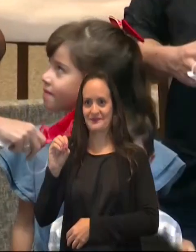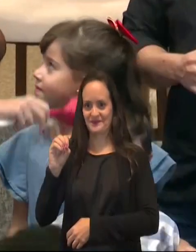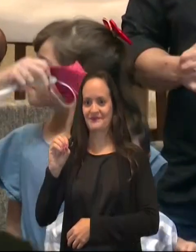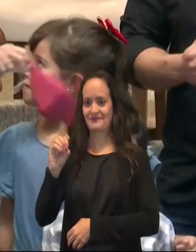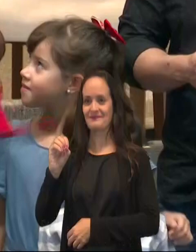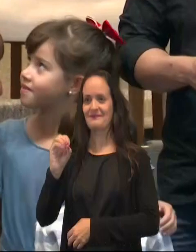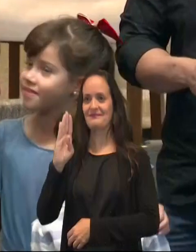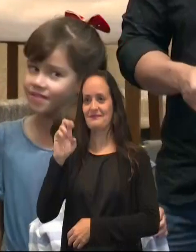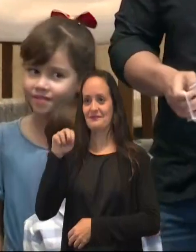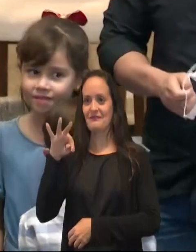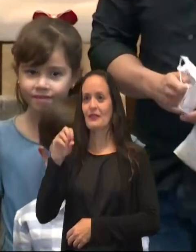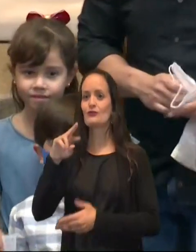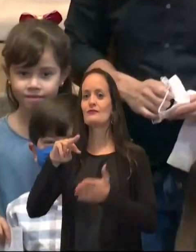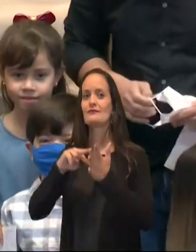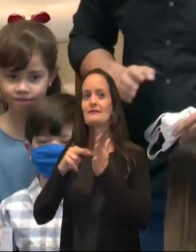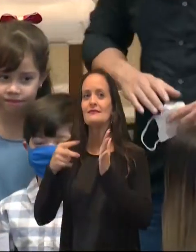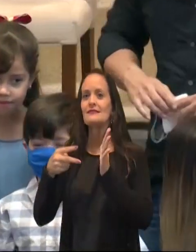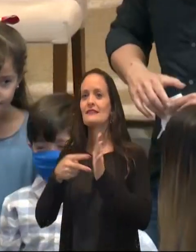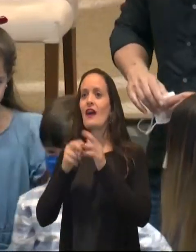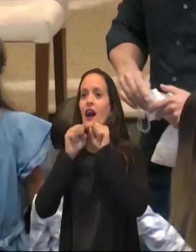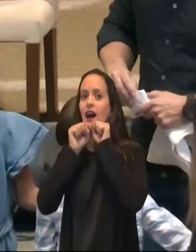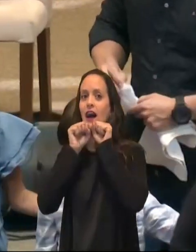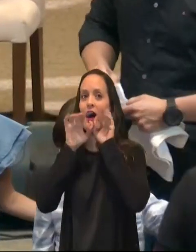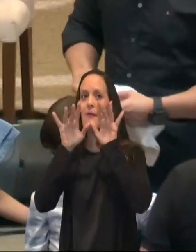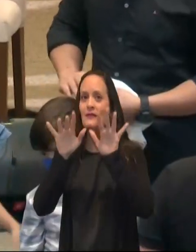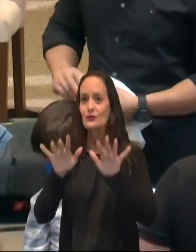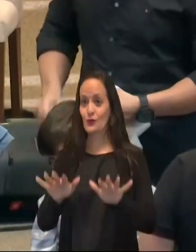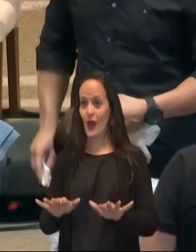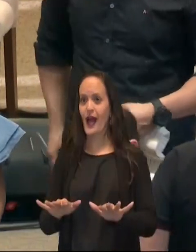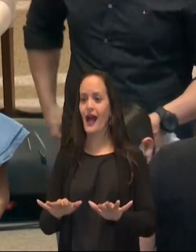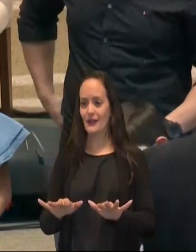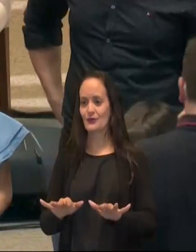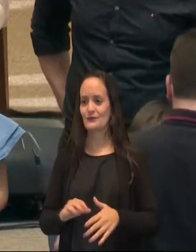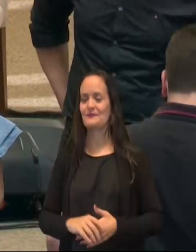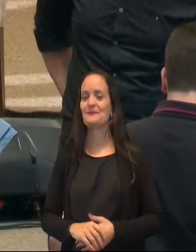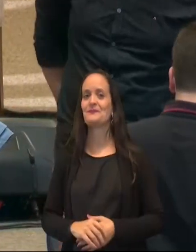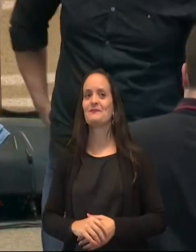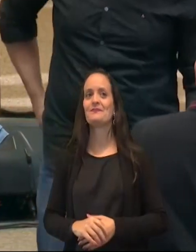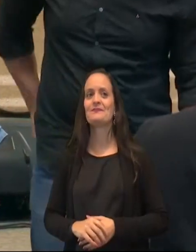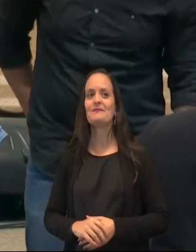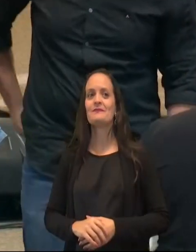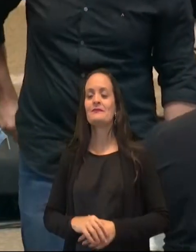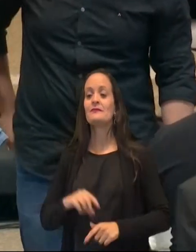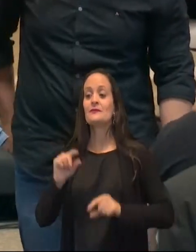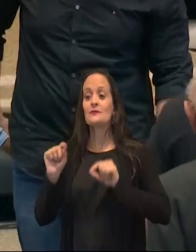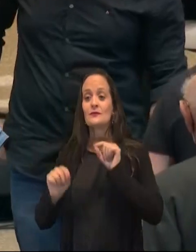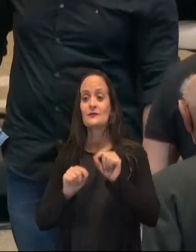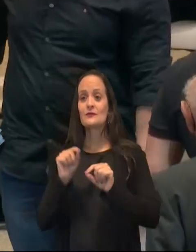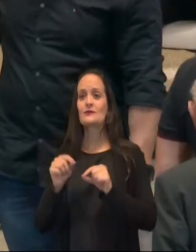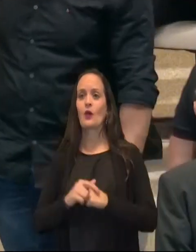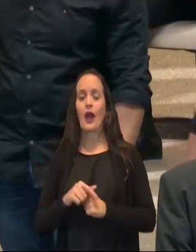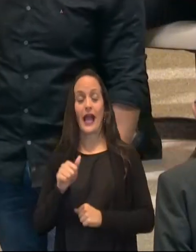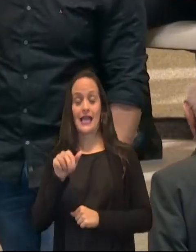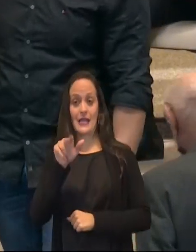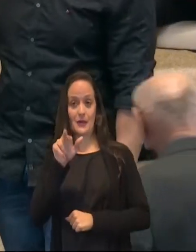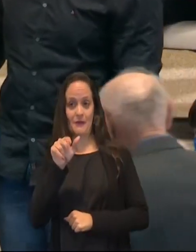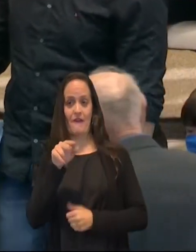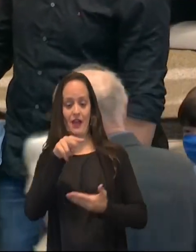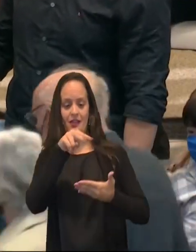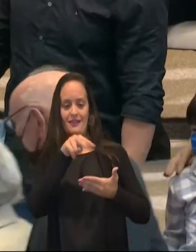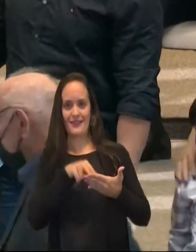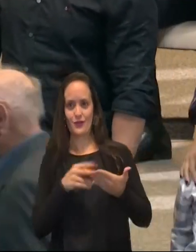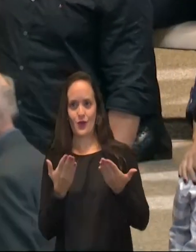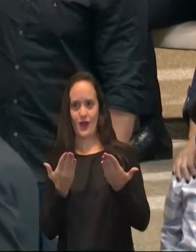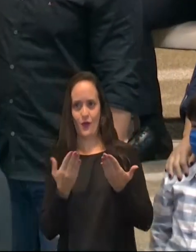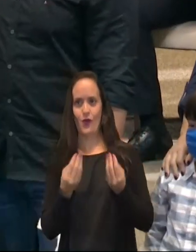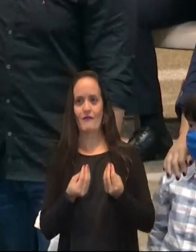abençoado. E esta família foi abençoada com a chegada do Bento, e nossa irmã Heloísa, então, vai neste momento dar